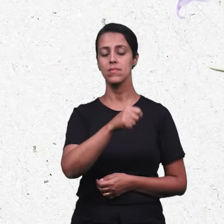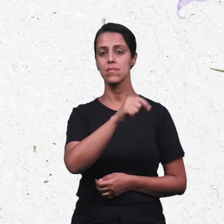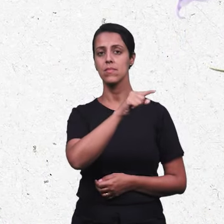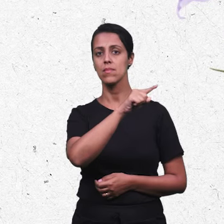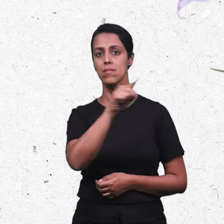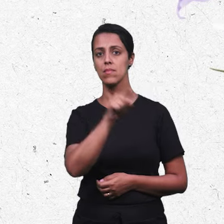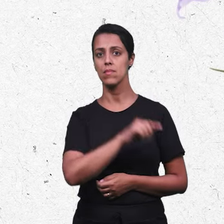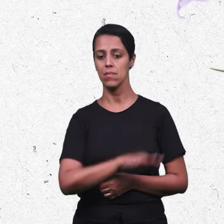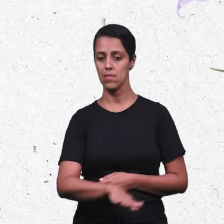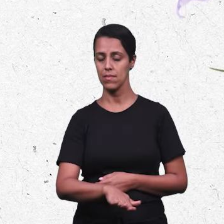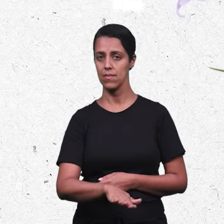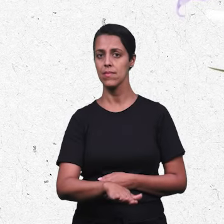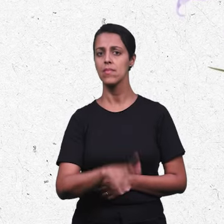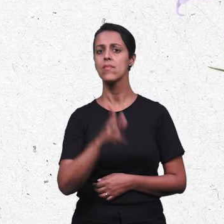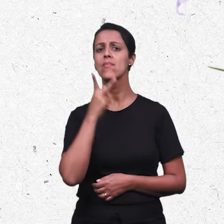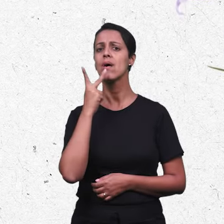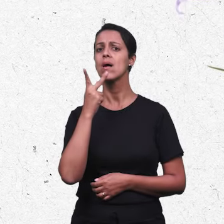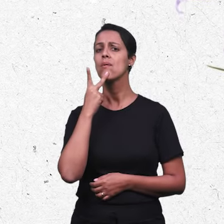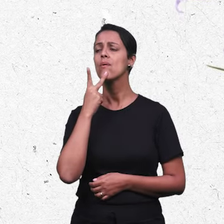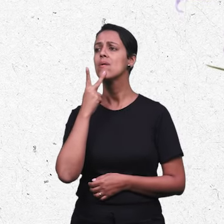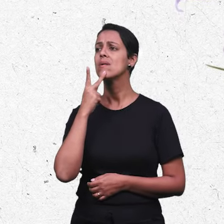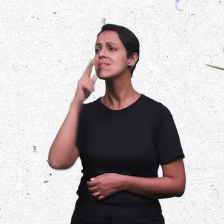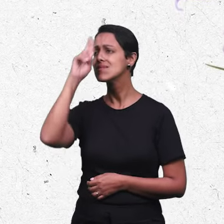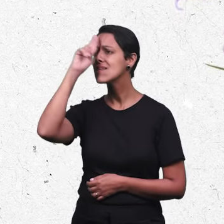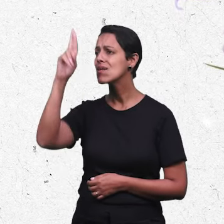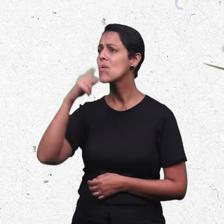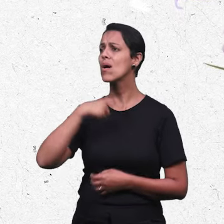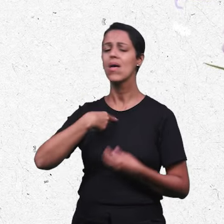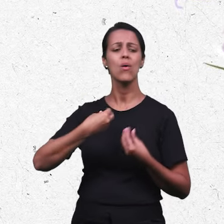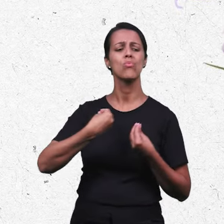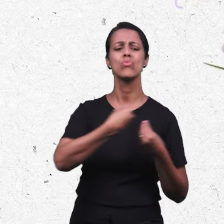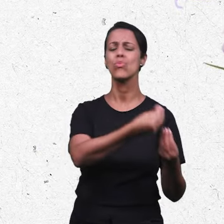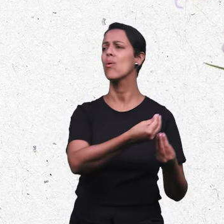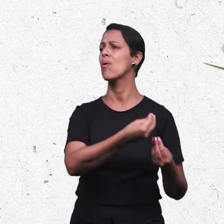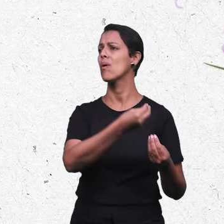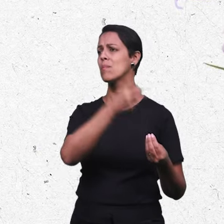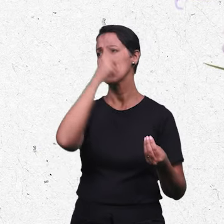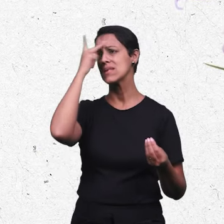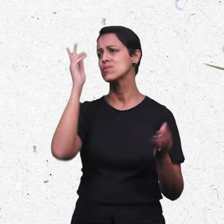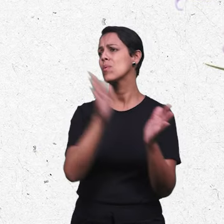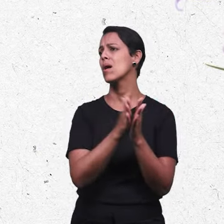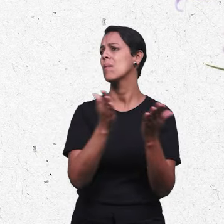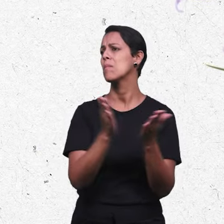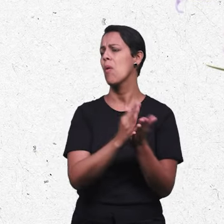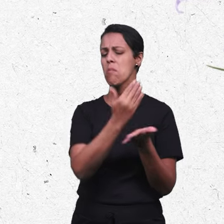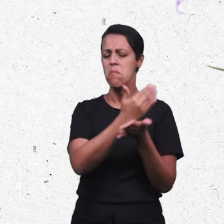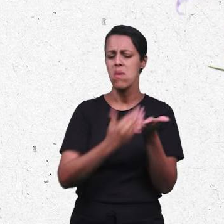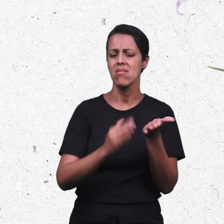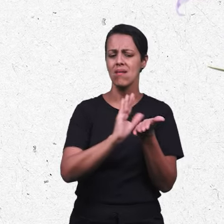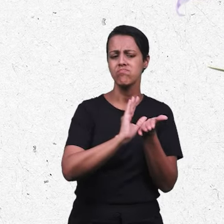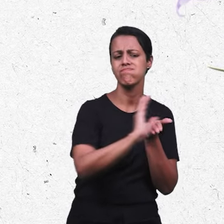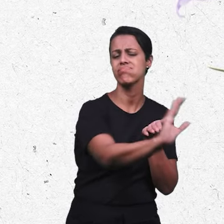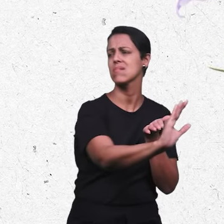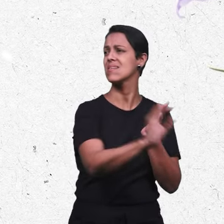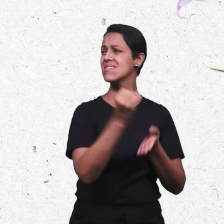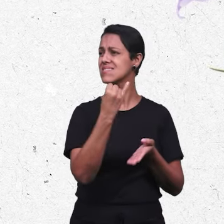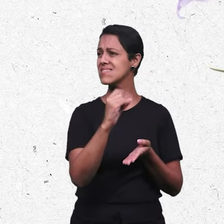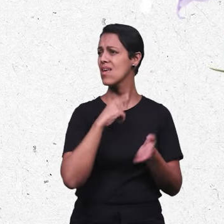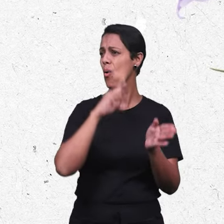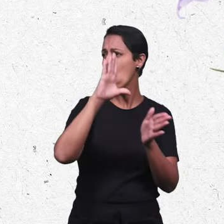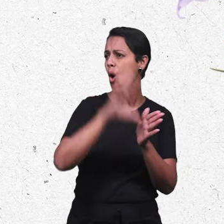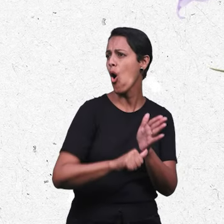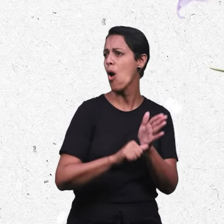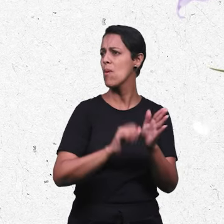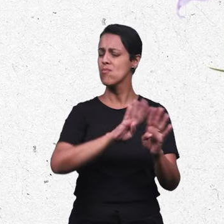senhor Eis que eu dou aos pobres Metade dos meus bens e se alguma coisa tenho defraudado alguém restituo o